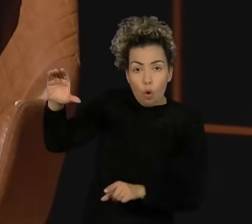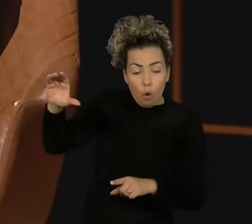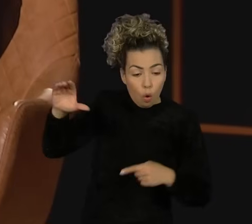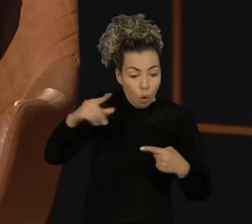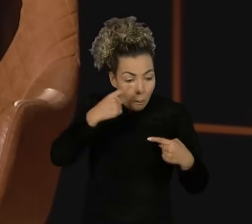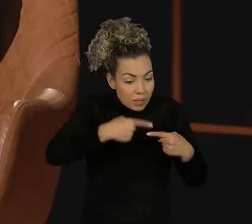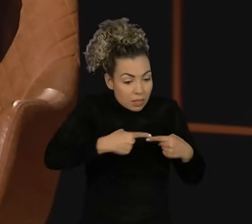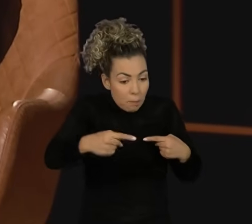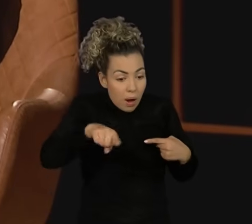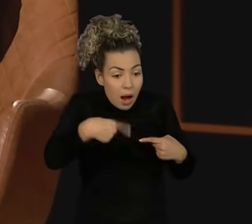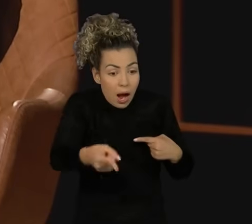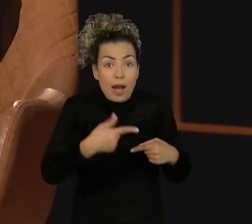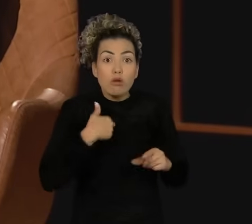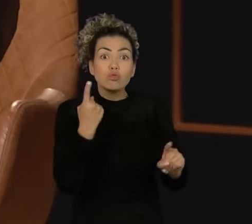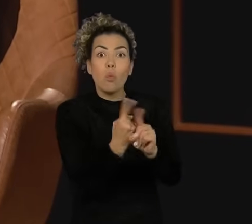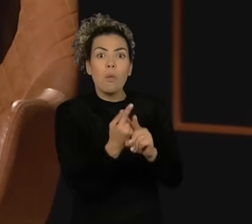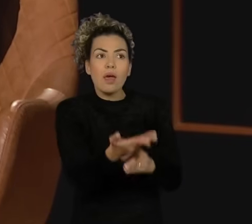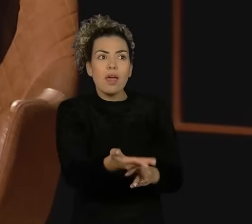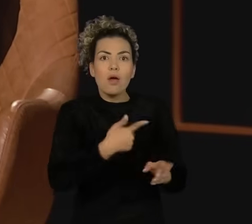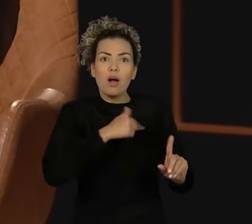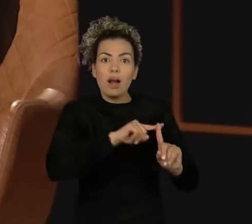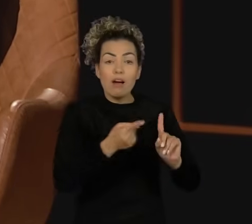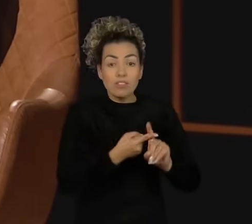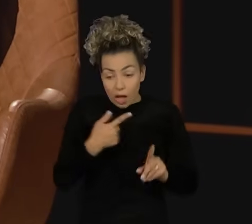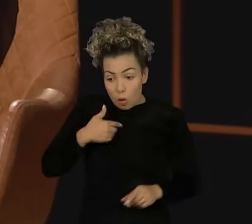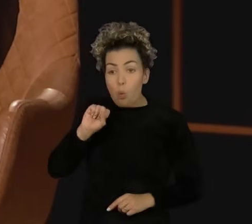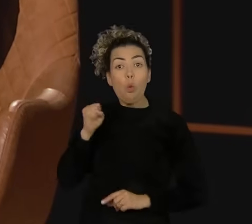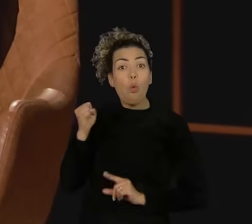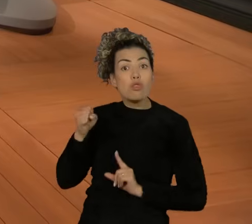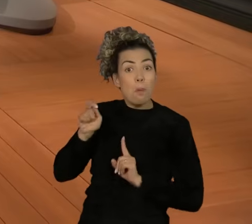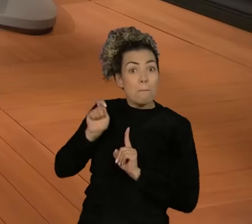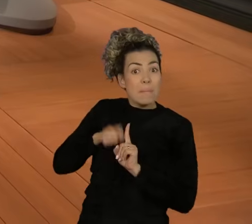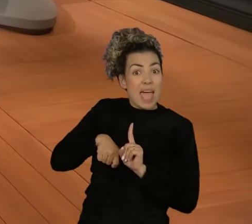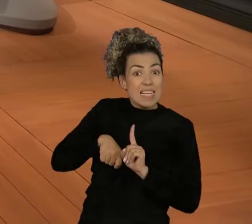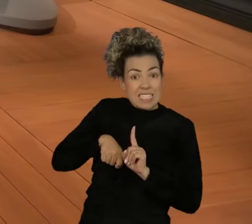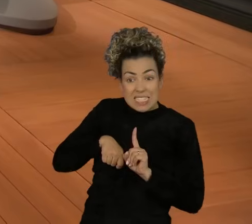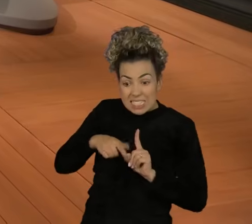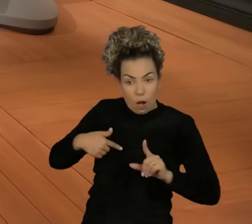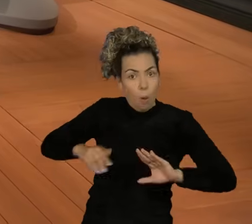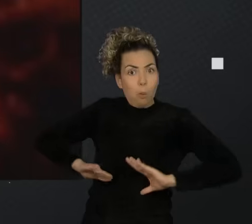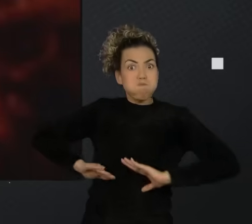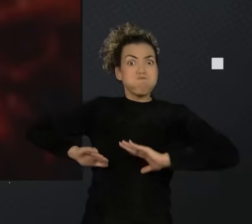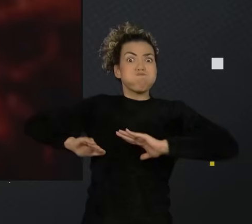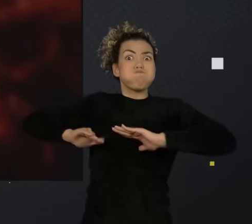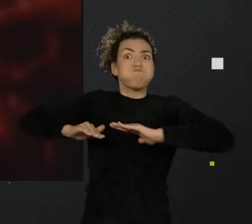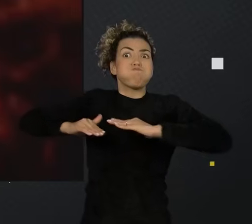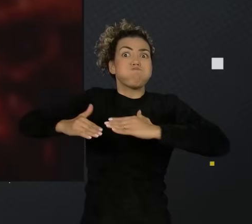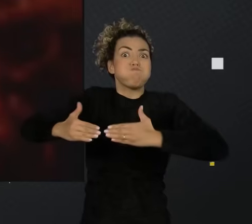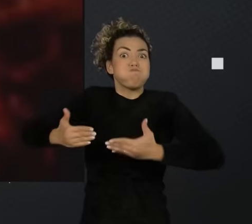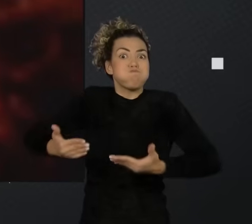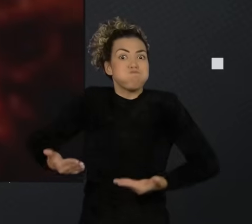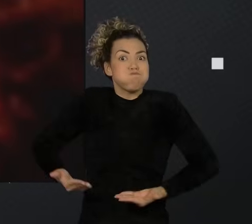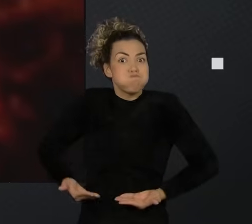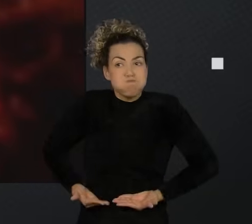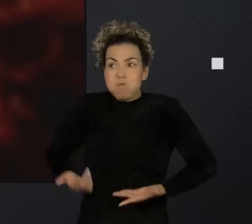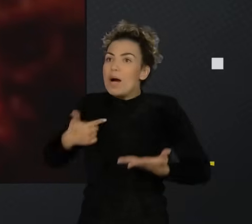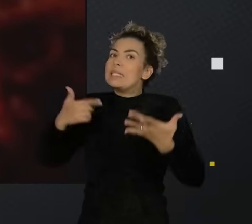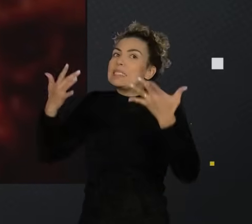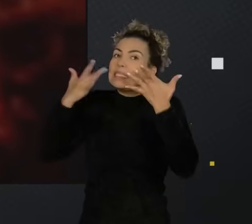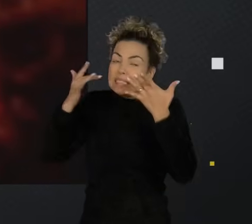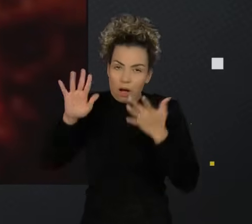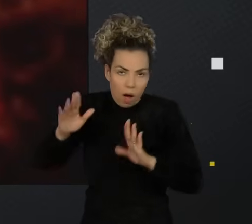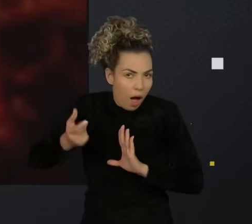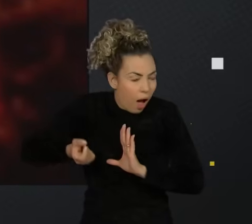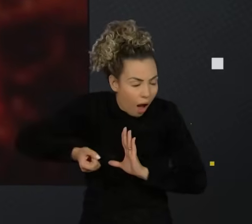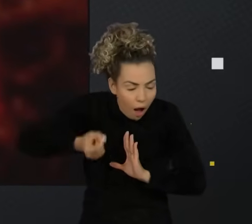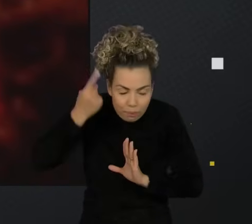8 meses e meio, barrigudíssima, falando dos maiores absurdos de tudo, porque a Wanda Scarlatti, que era a personagem que